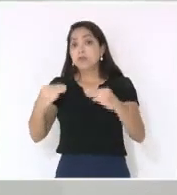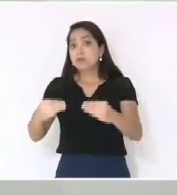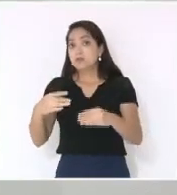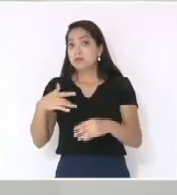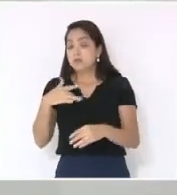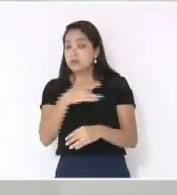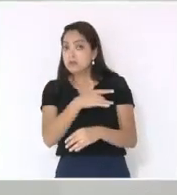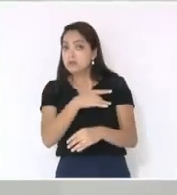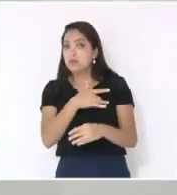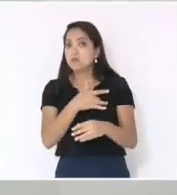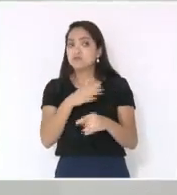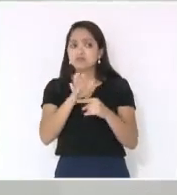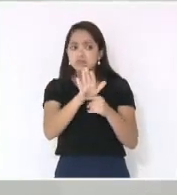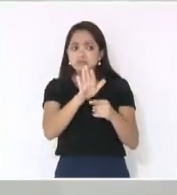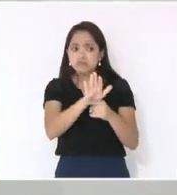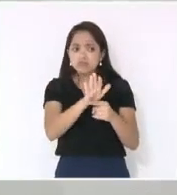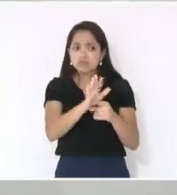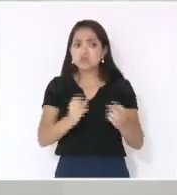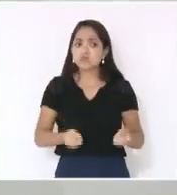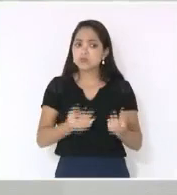regionais. Segundo,